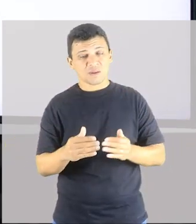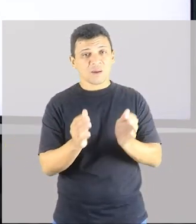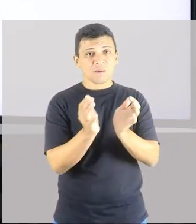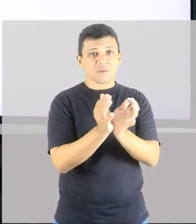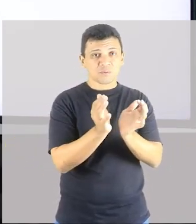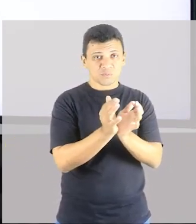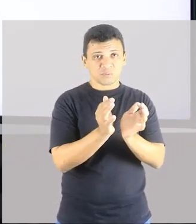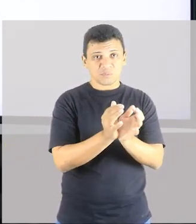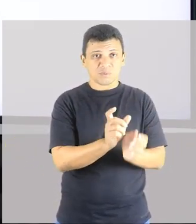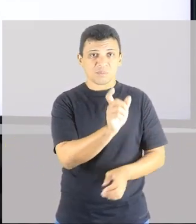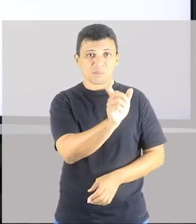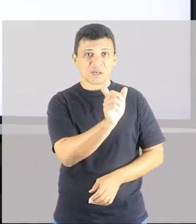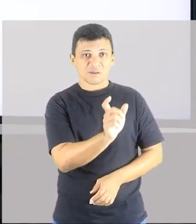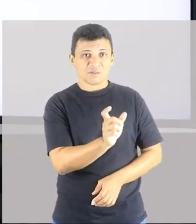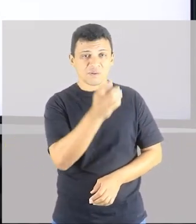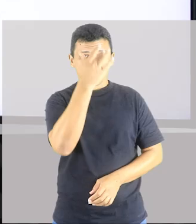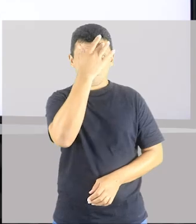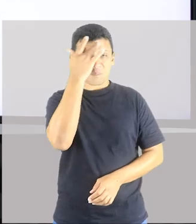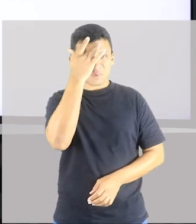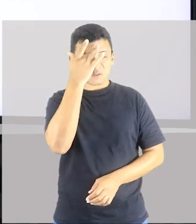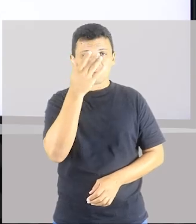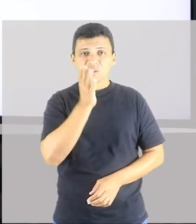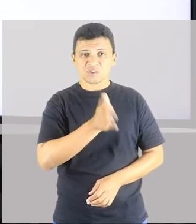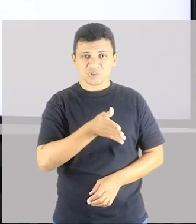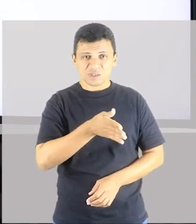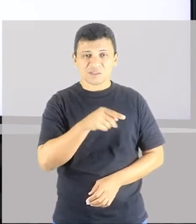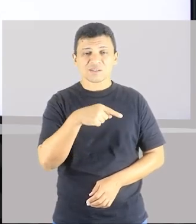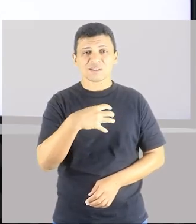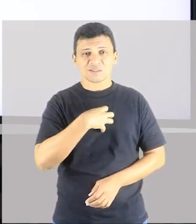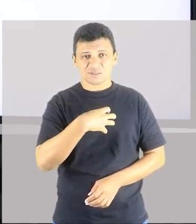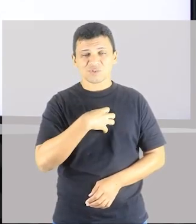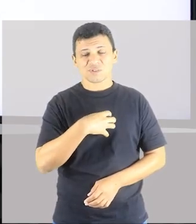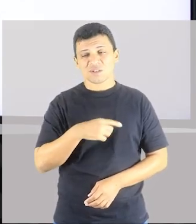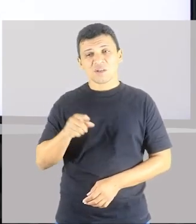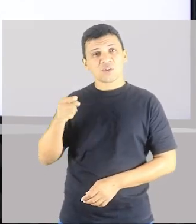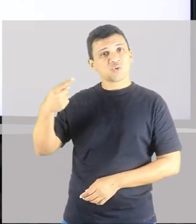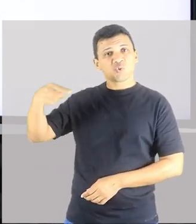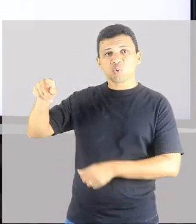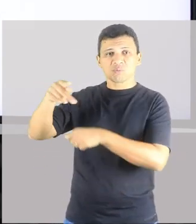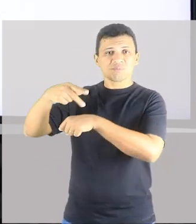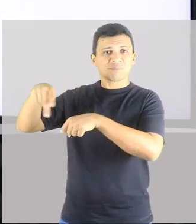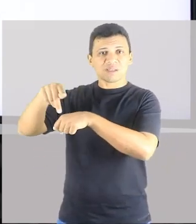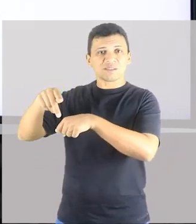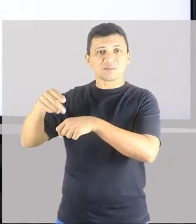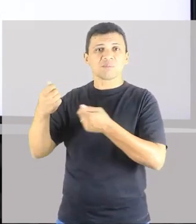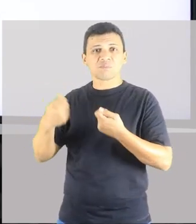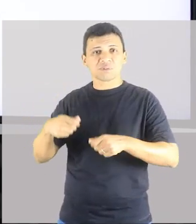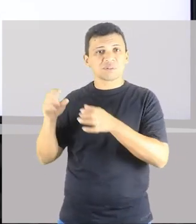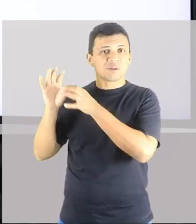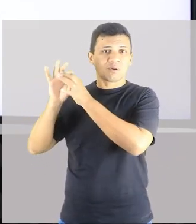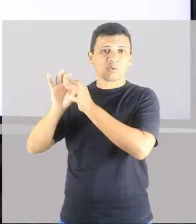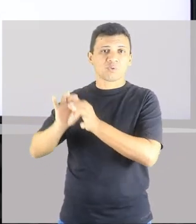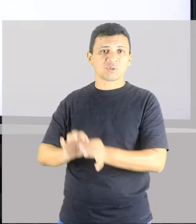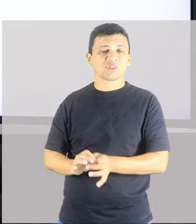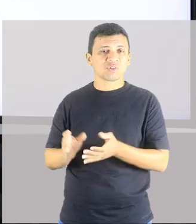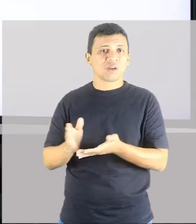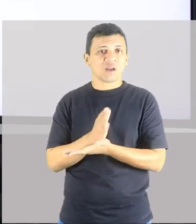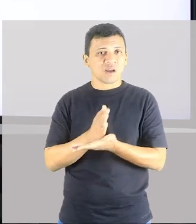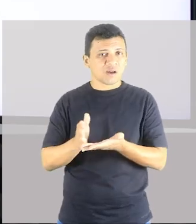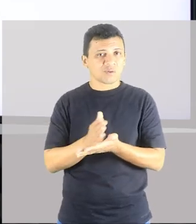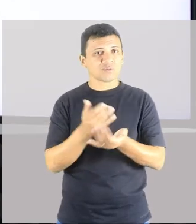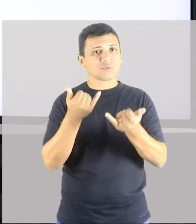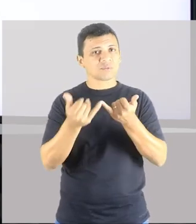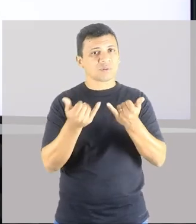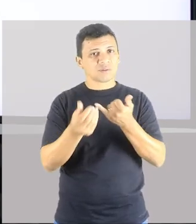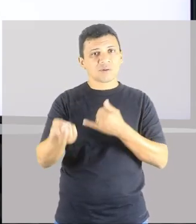palavras que para um falante nativo, elas fazem sentido. E para um estrangeiro, ele vai ter que contextualizar com alguma coisa semelhante